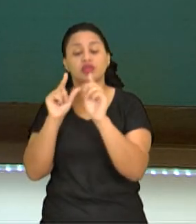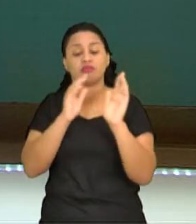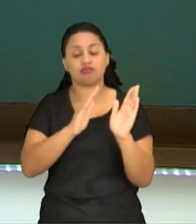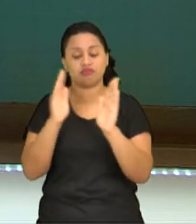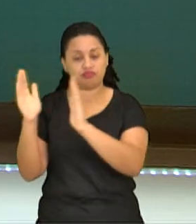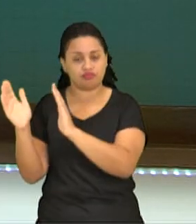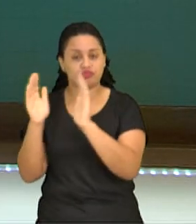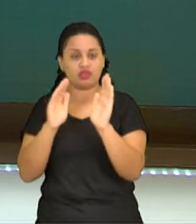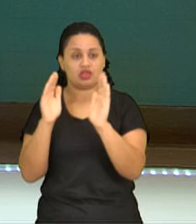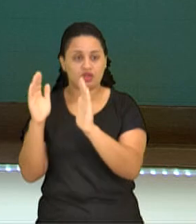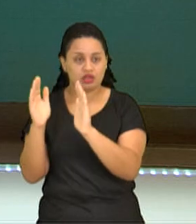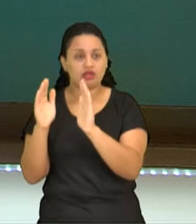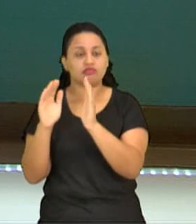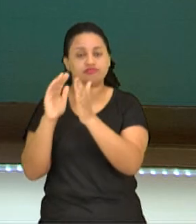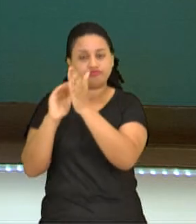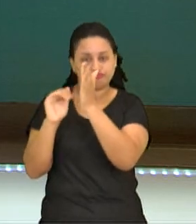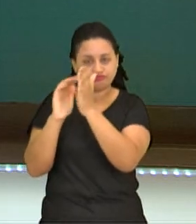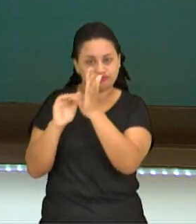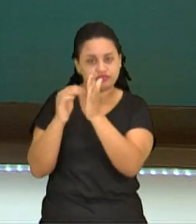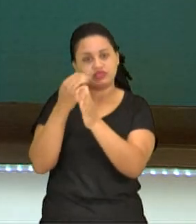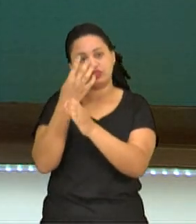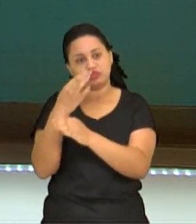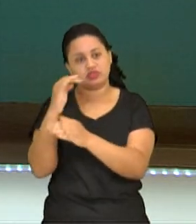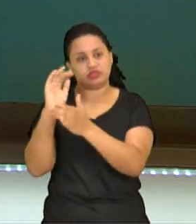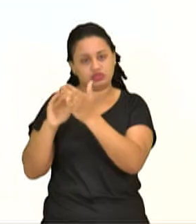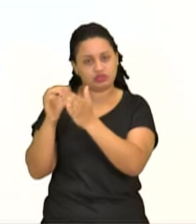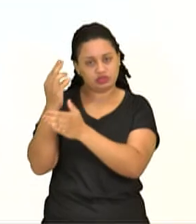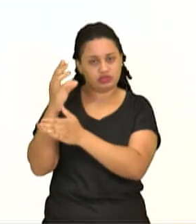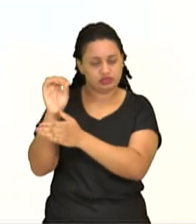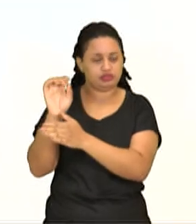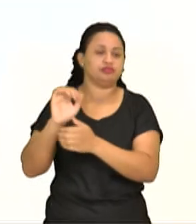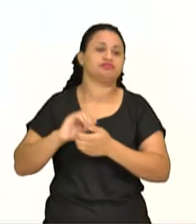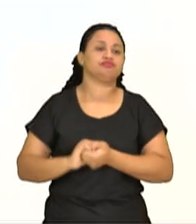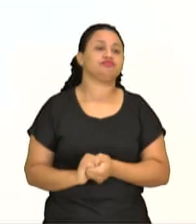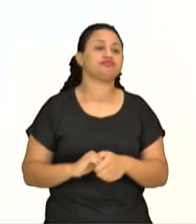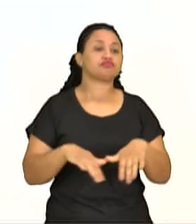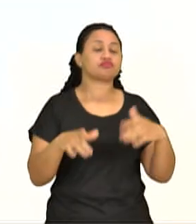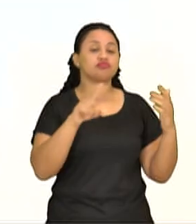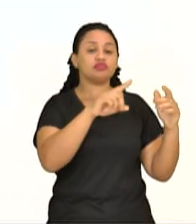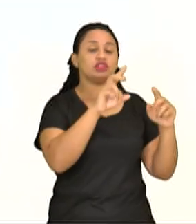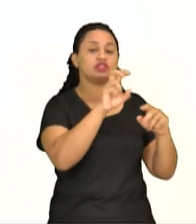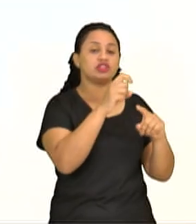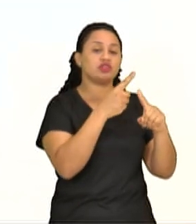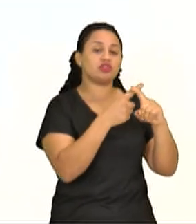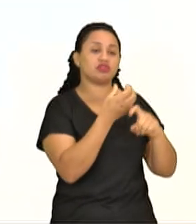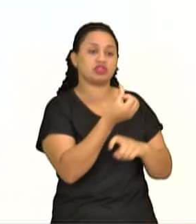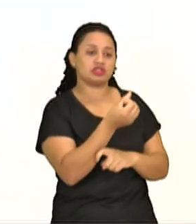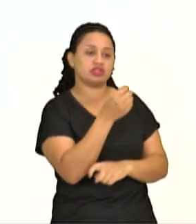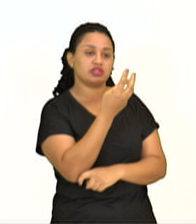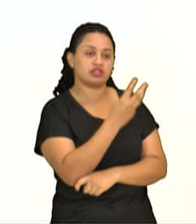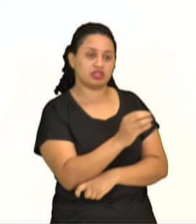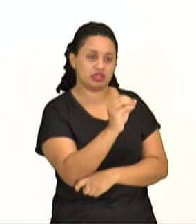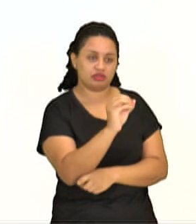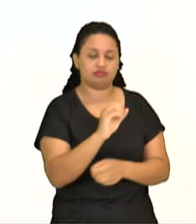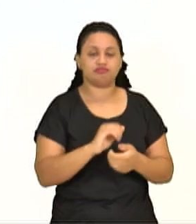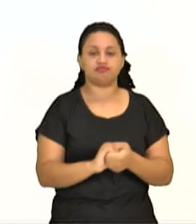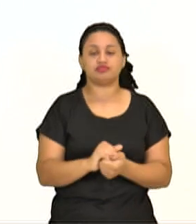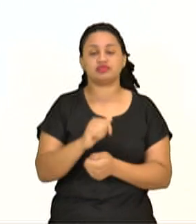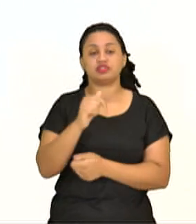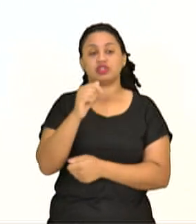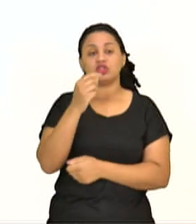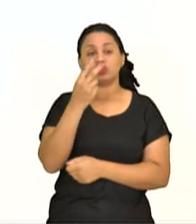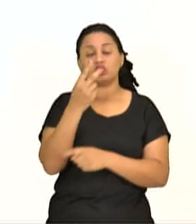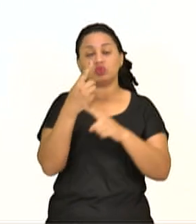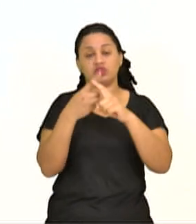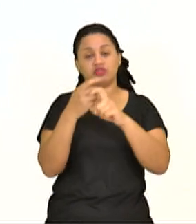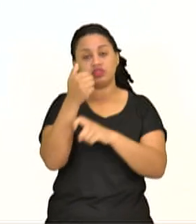na ordem, ó, que é essa subtração, certo? Então, olha lá. Se eu fizer 5 vezes 6, 30.